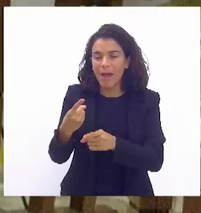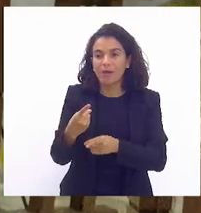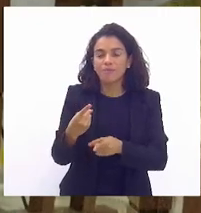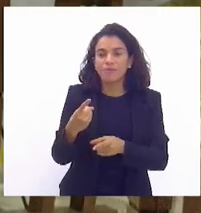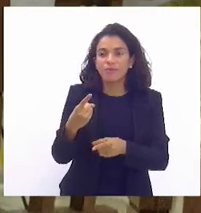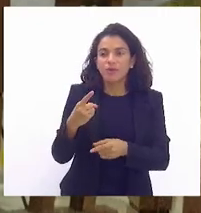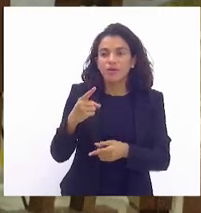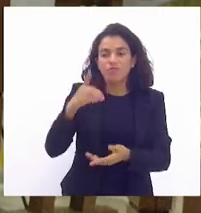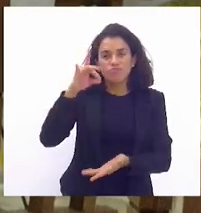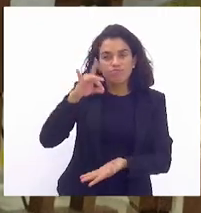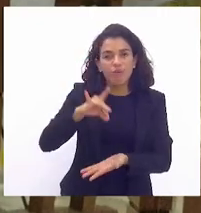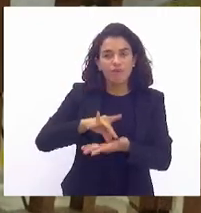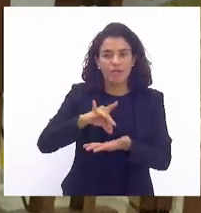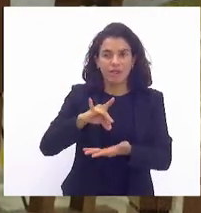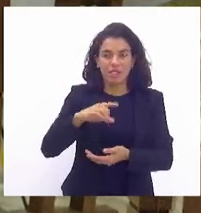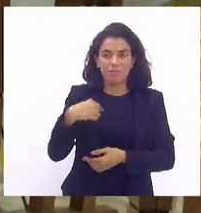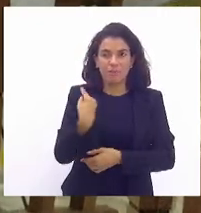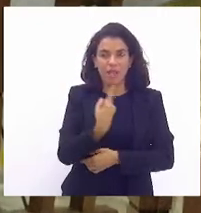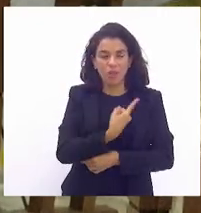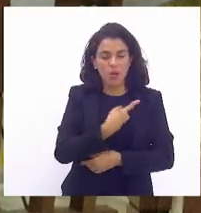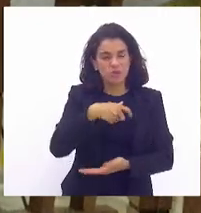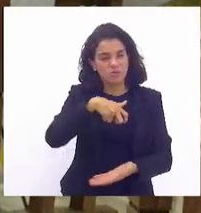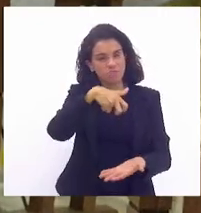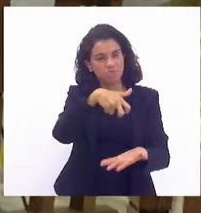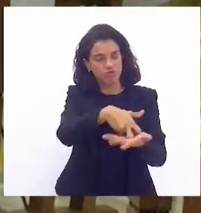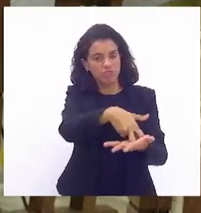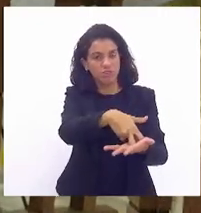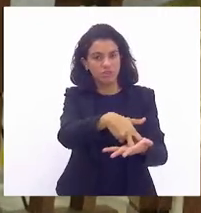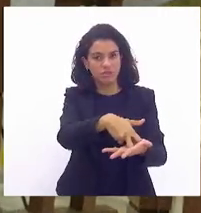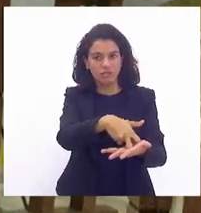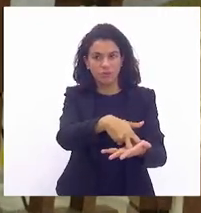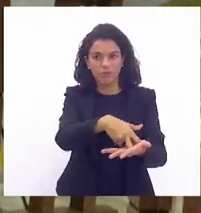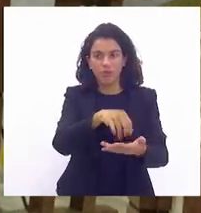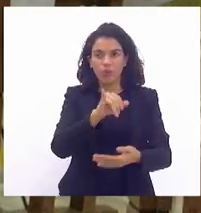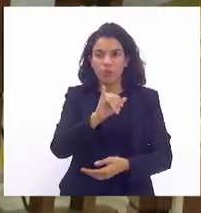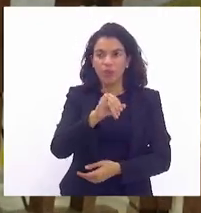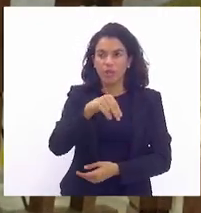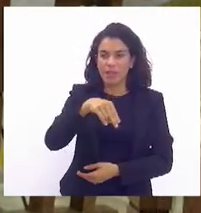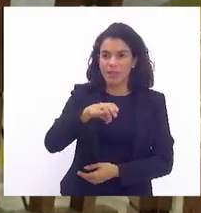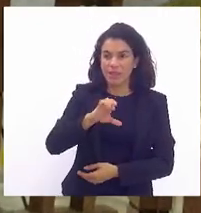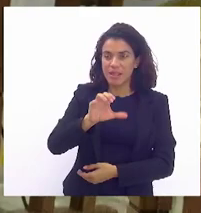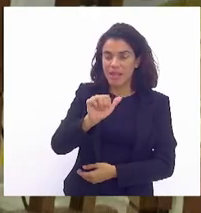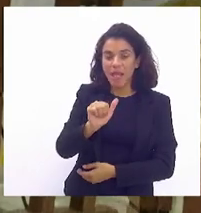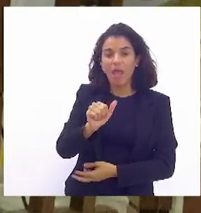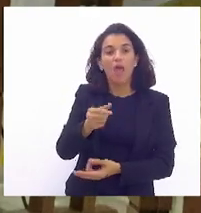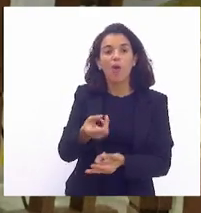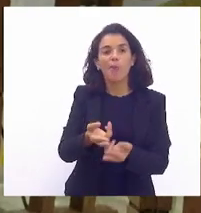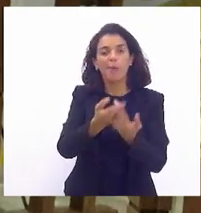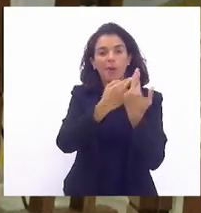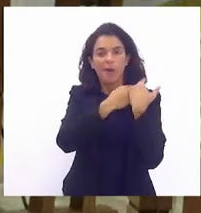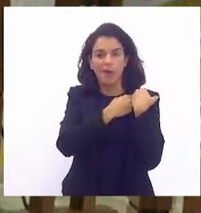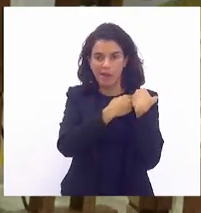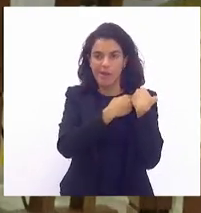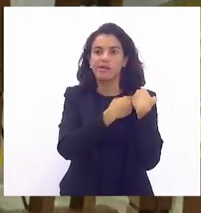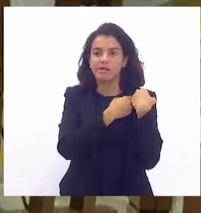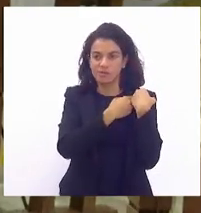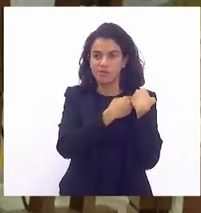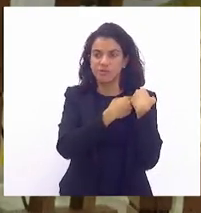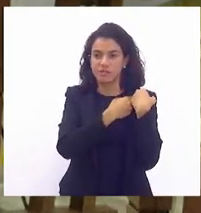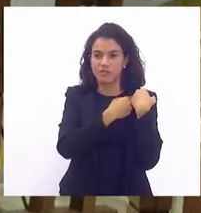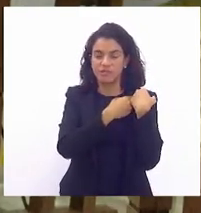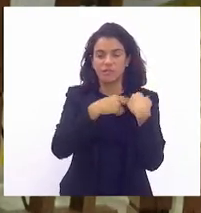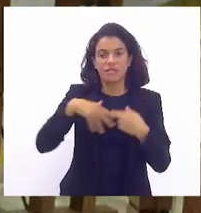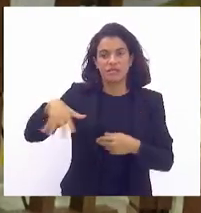um fato para nós punirmos o INEA como responsável